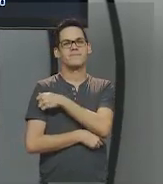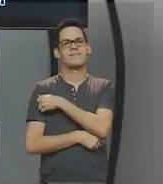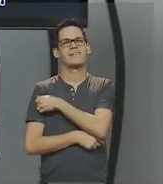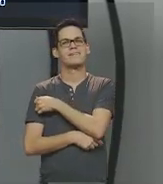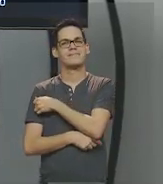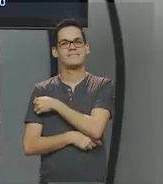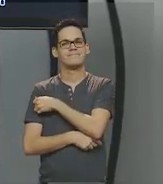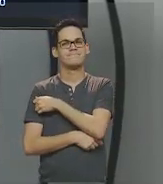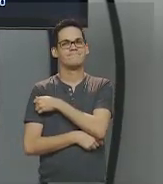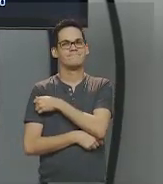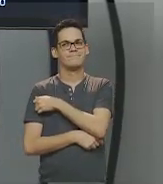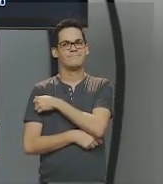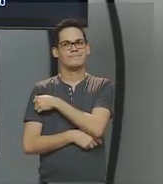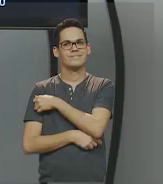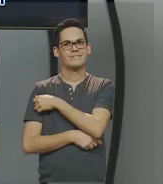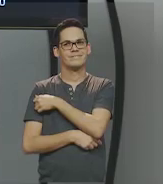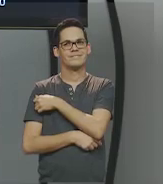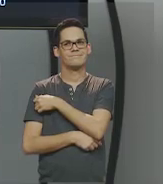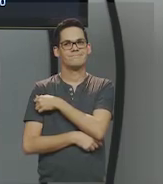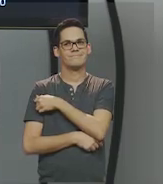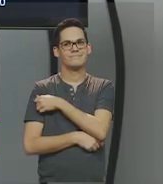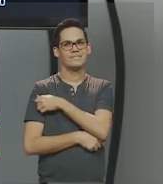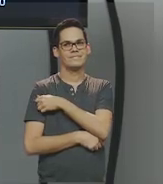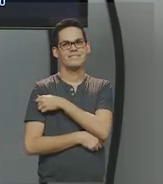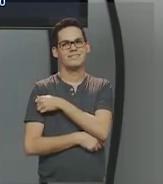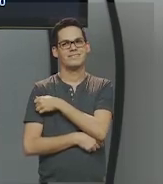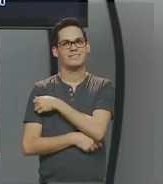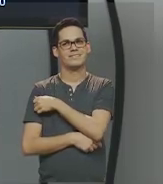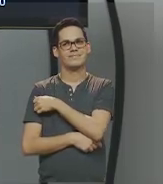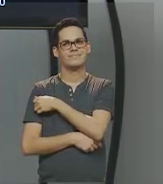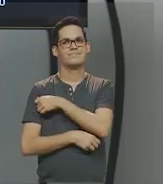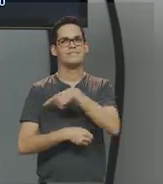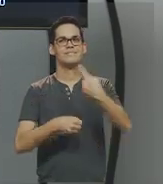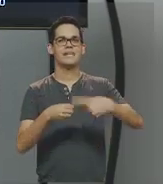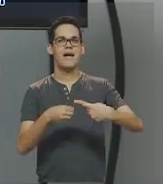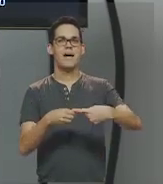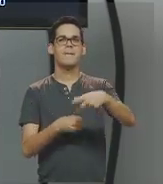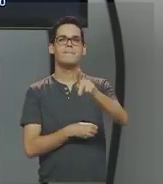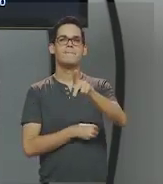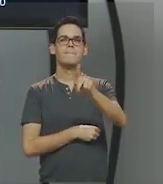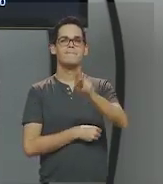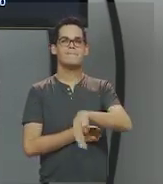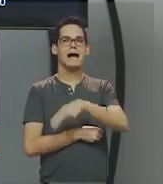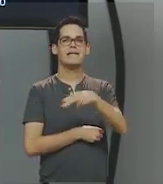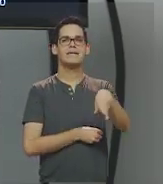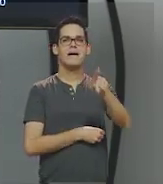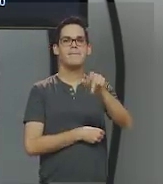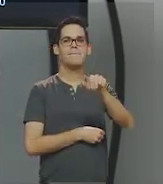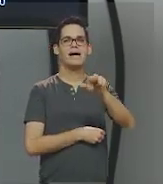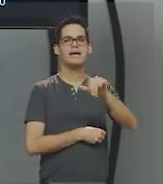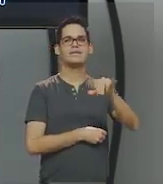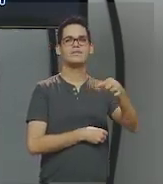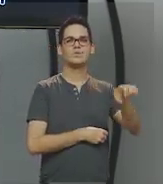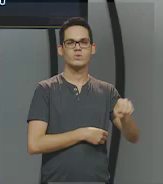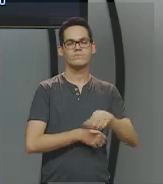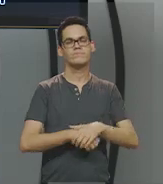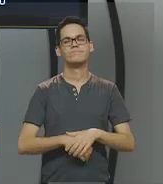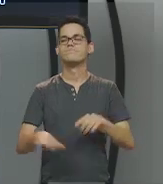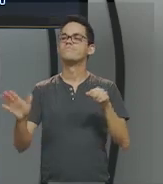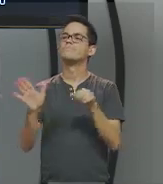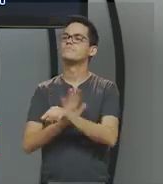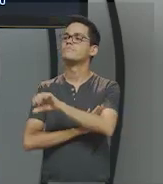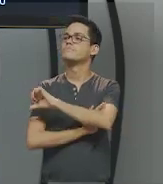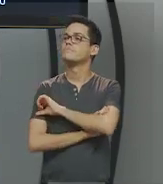Dom José de Rausa, desculpa, acho que é isso mesmo, de Padre Paraíso. Ele é estudante do 9º ano e é o professor André. Ele faz a seguinte